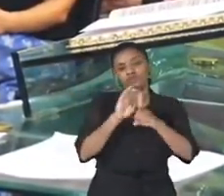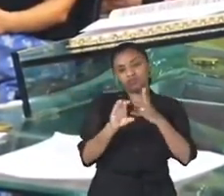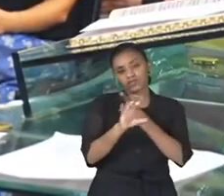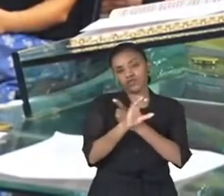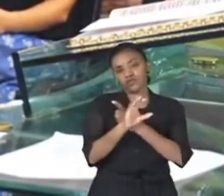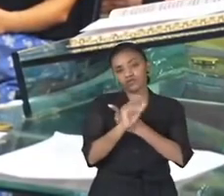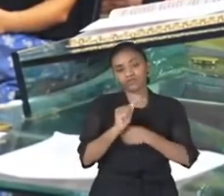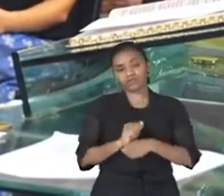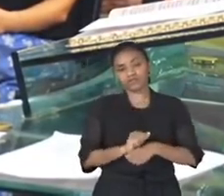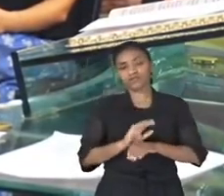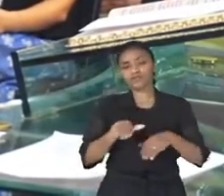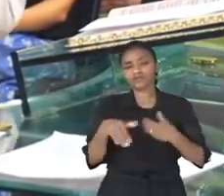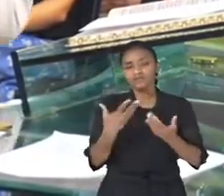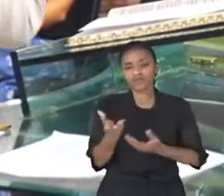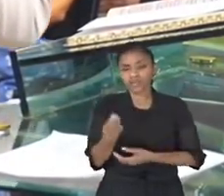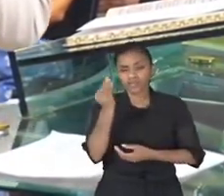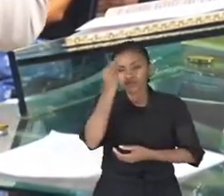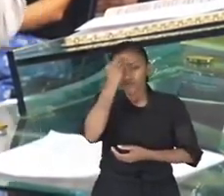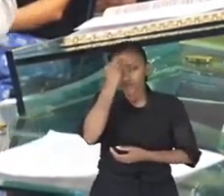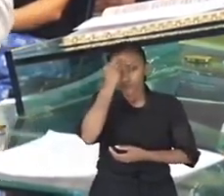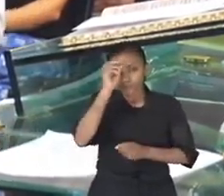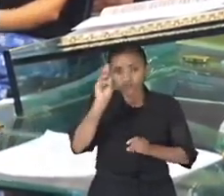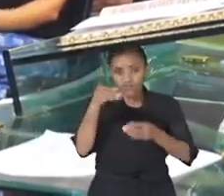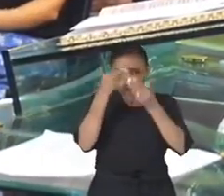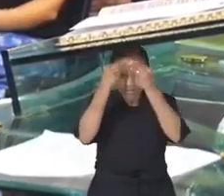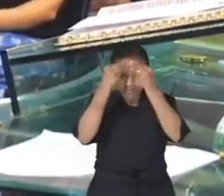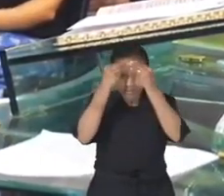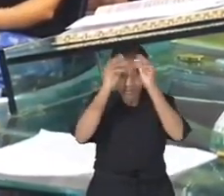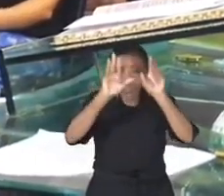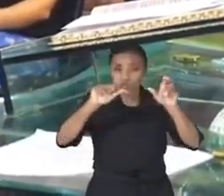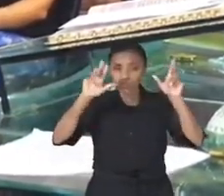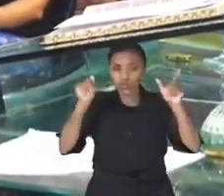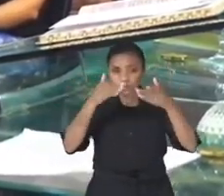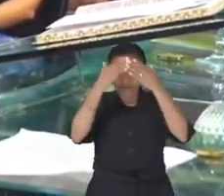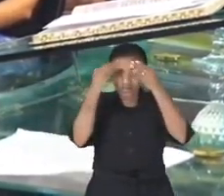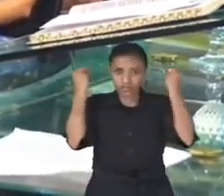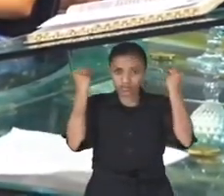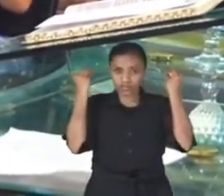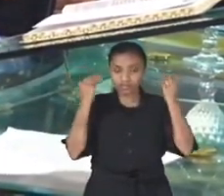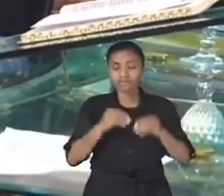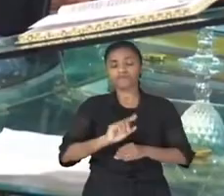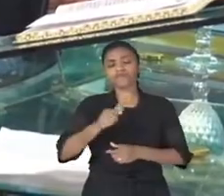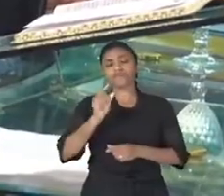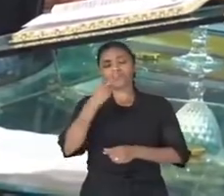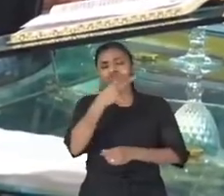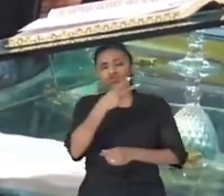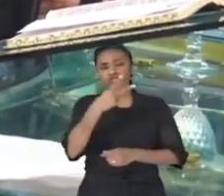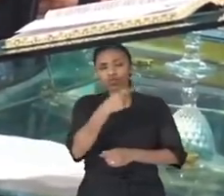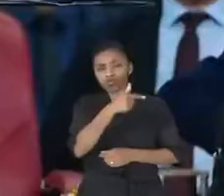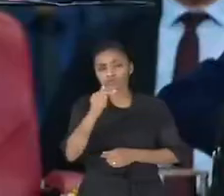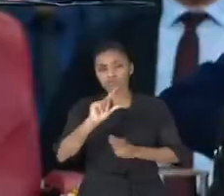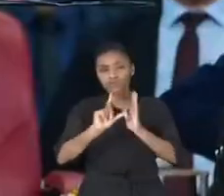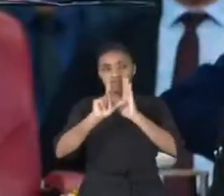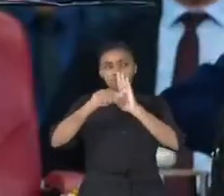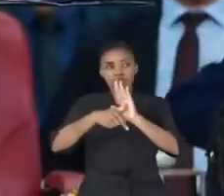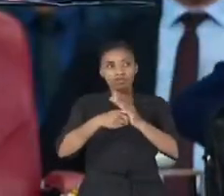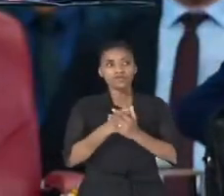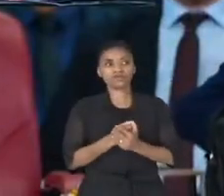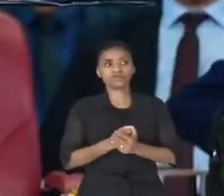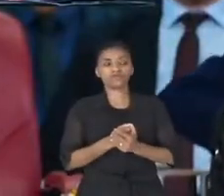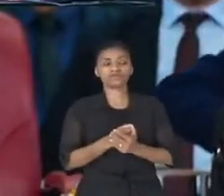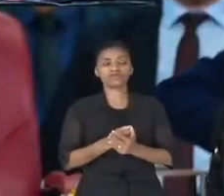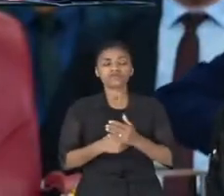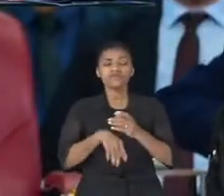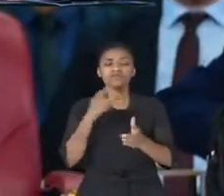aquilo entrou na minha cabeça e nunca mais saiu. Duas semanas depois, eu vou para o meu primeiro